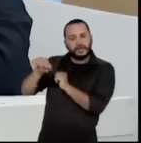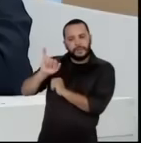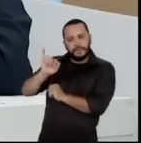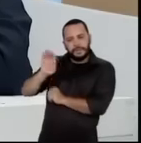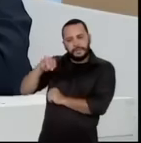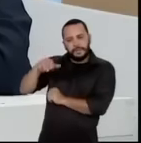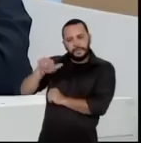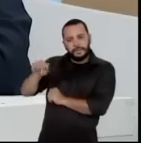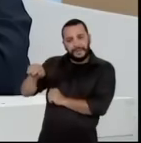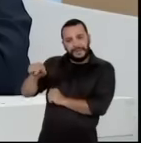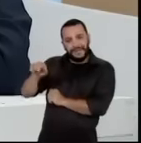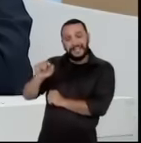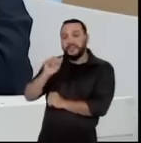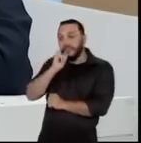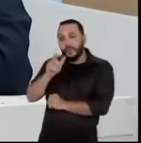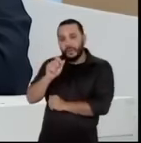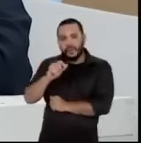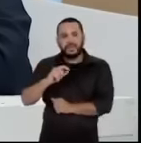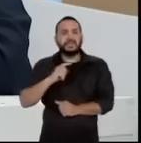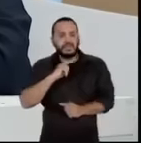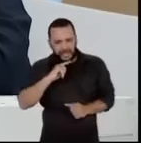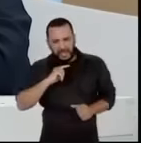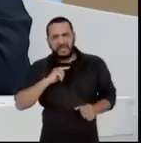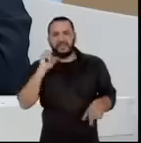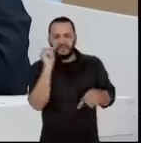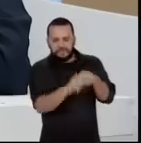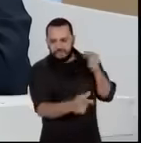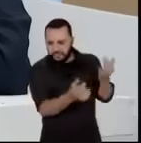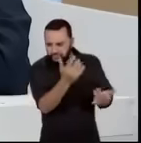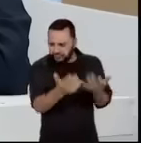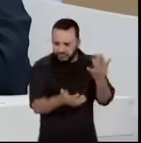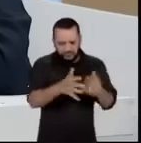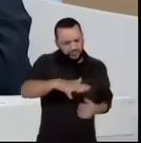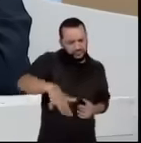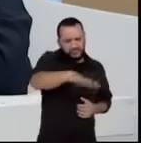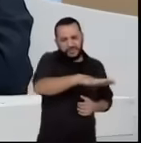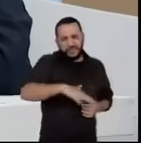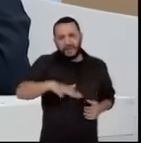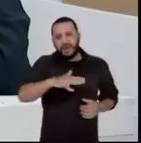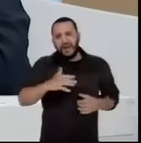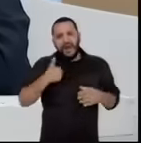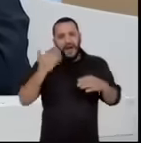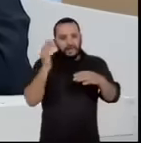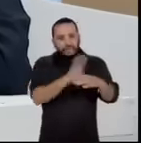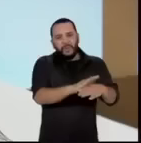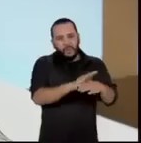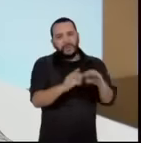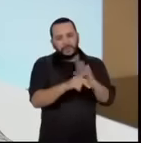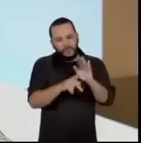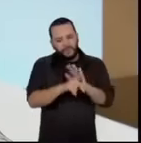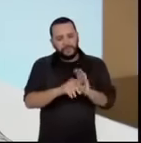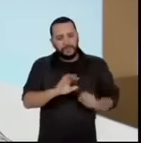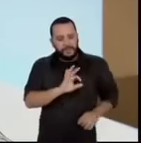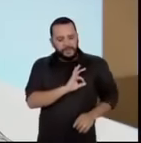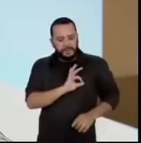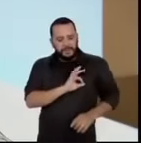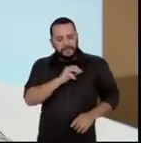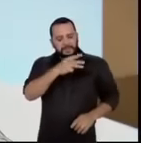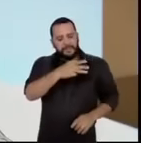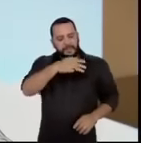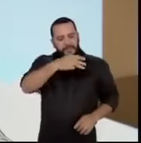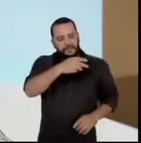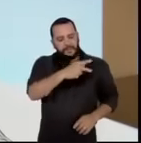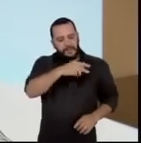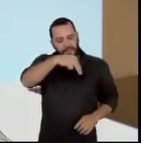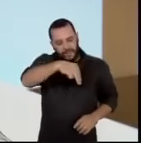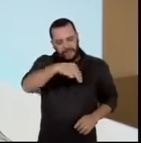deu a seguinte declaração: devido aos diversos ataques sofridos e à ausência de apoio da Polícia Militar do Pará, como o senhor estava falando, as ações